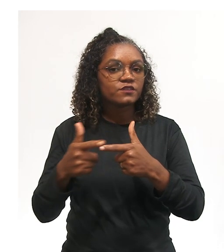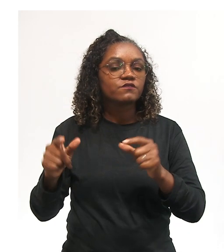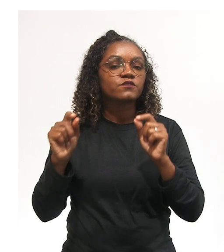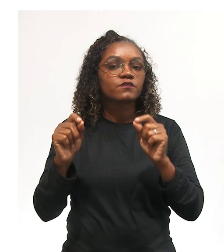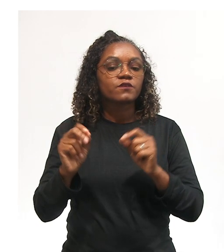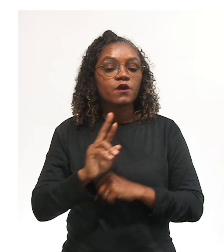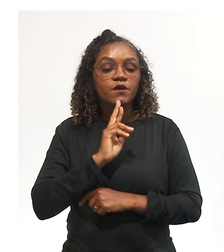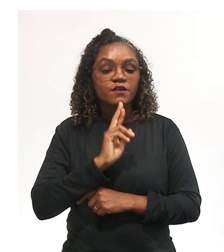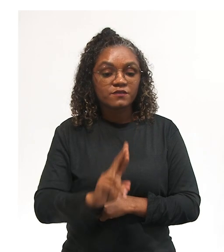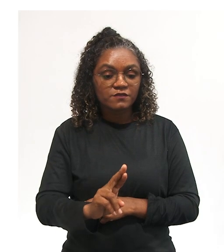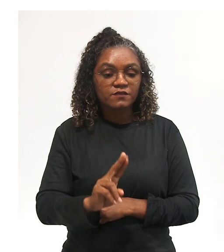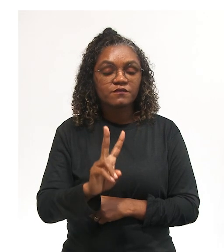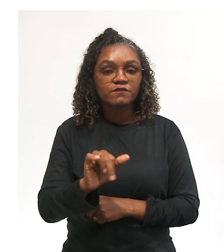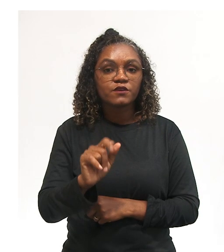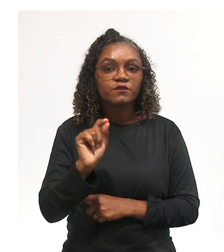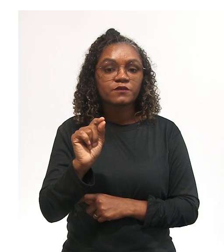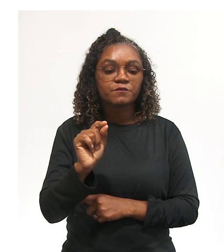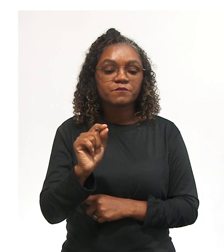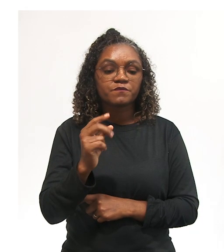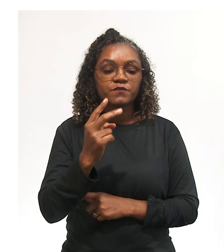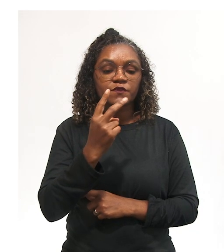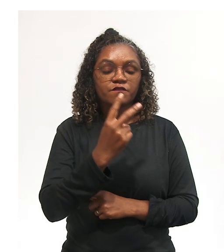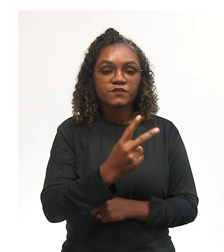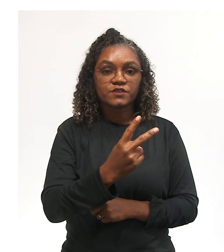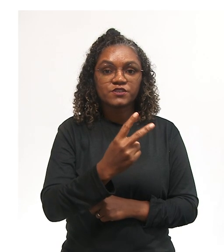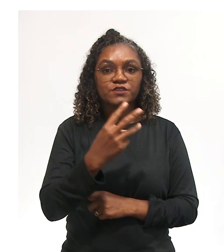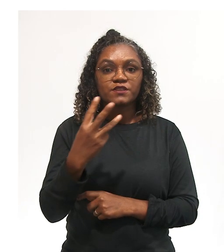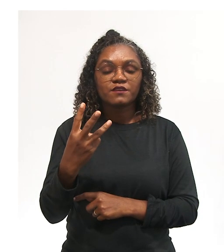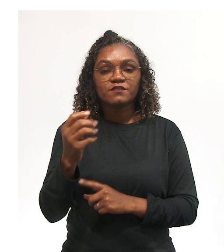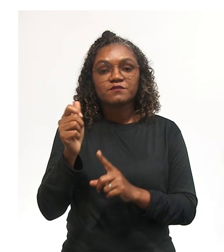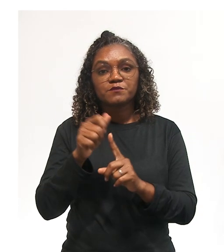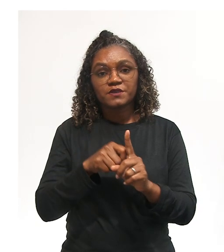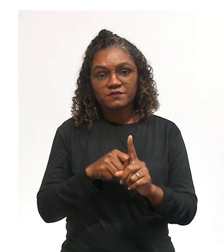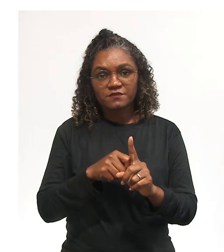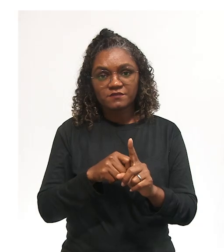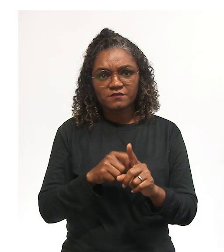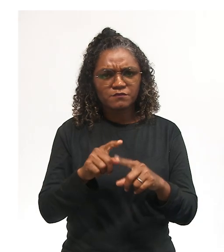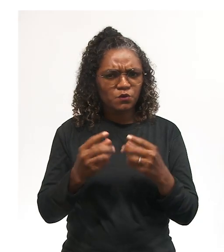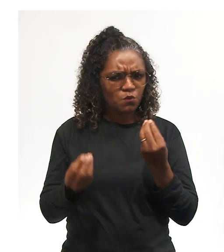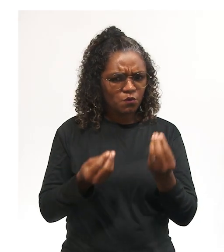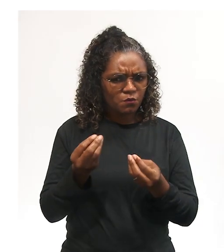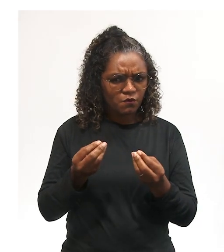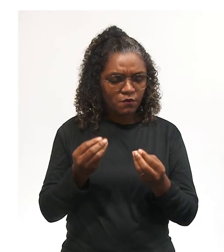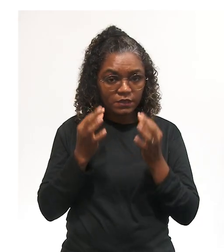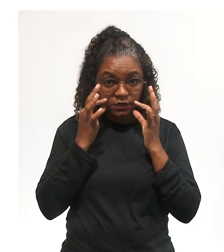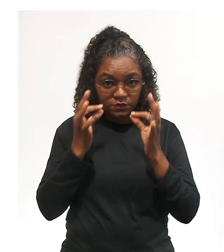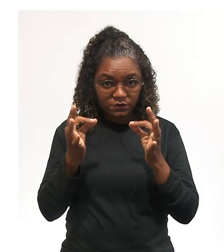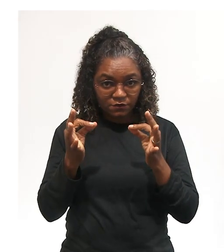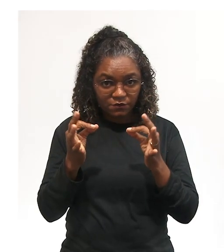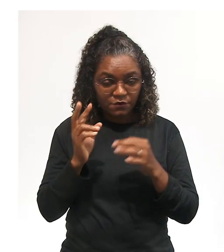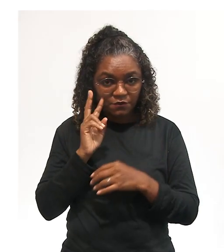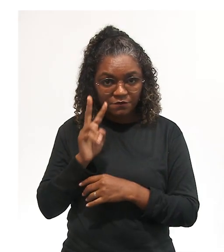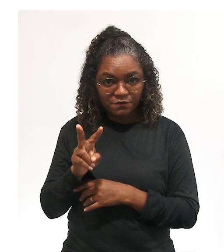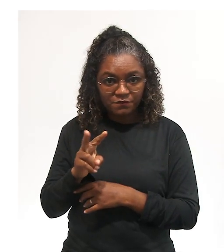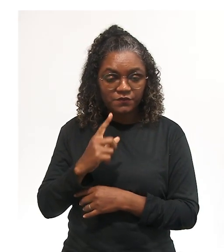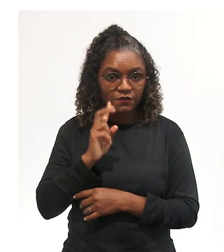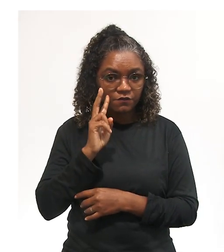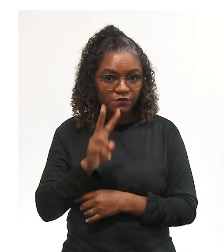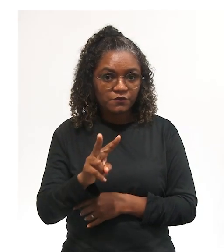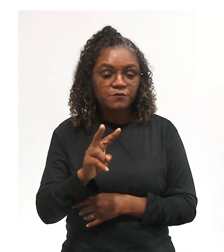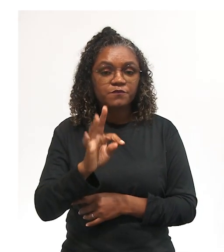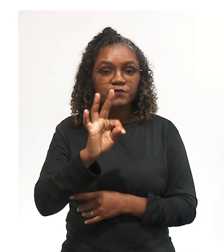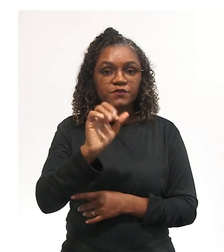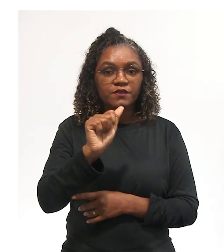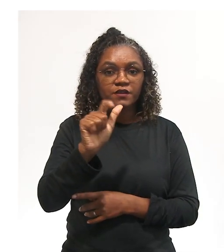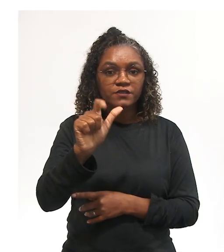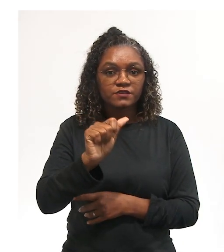dar o valor de 23 meses. Repare, que, como a taxa era